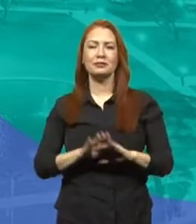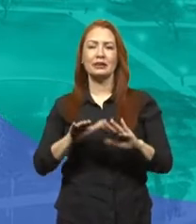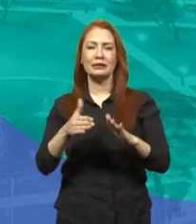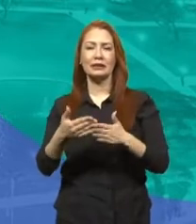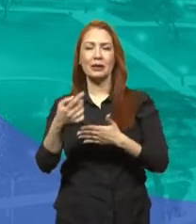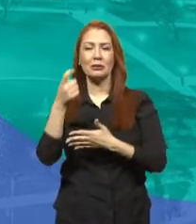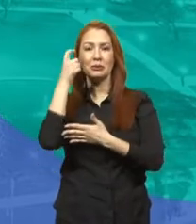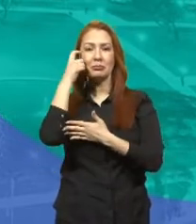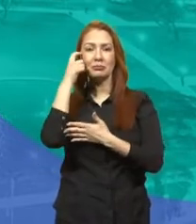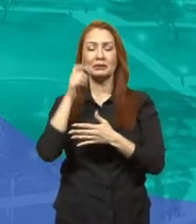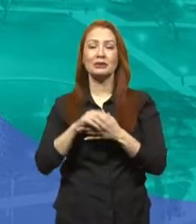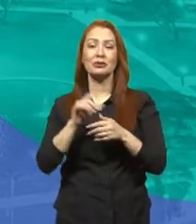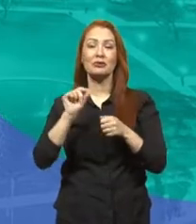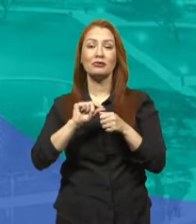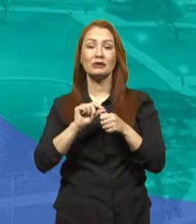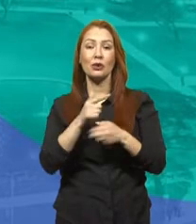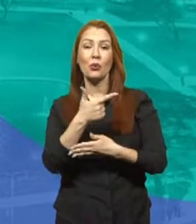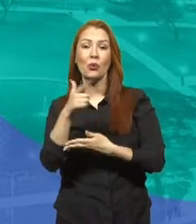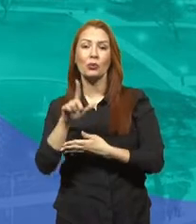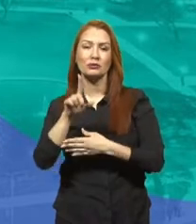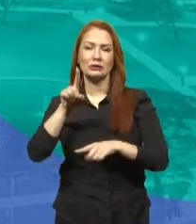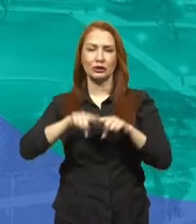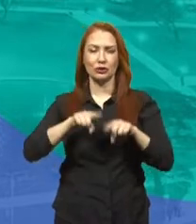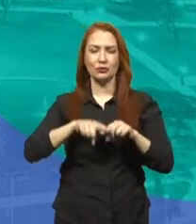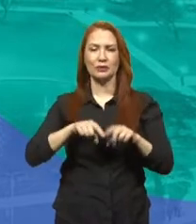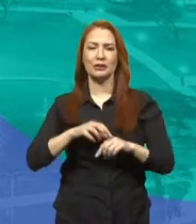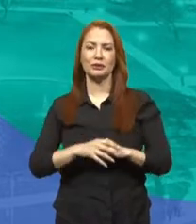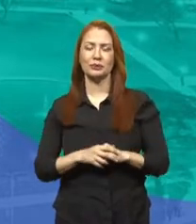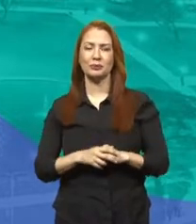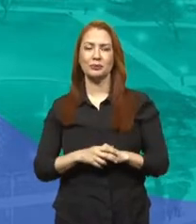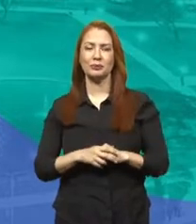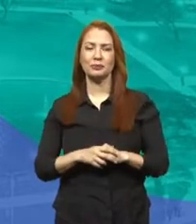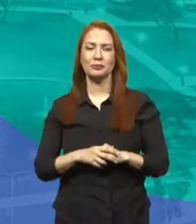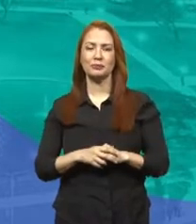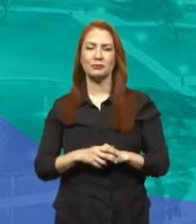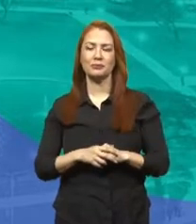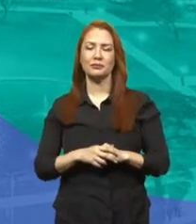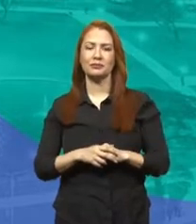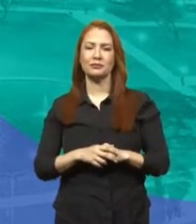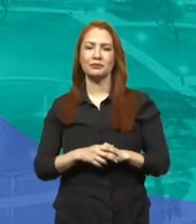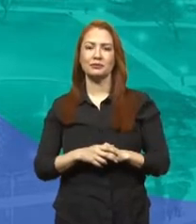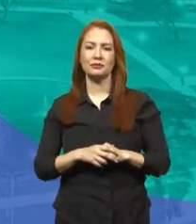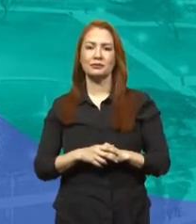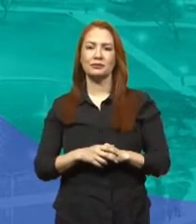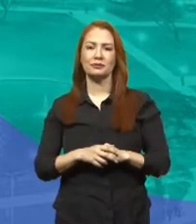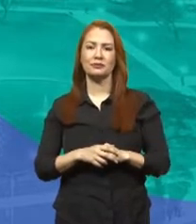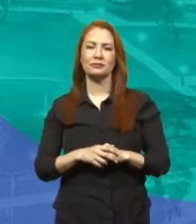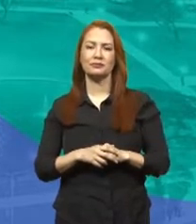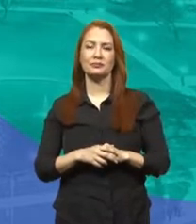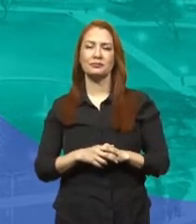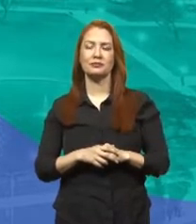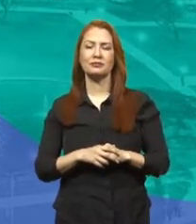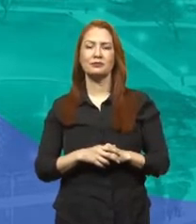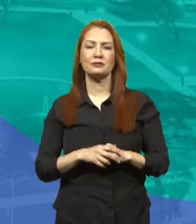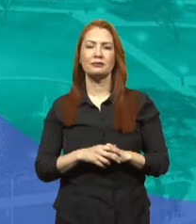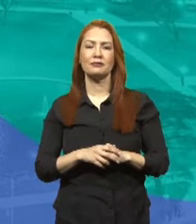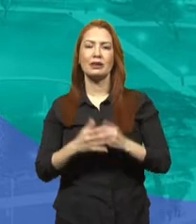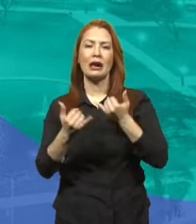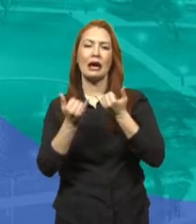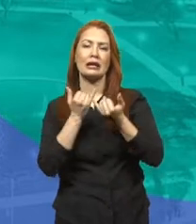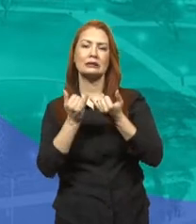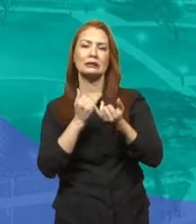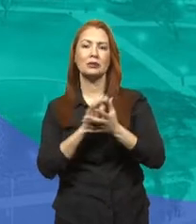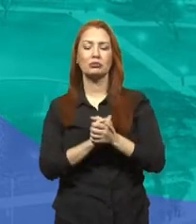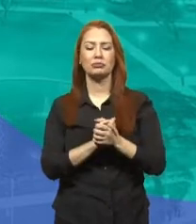outras atividades, que seria também alguma coisa no, na, na, na parte do tratamento, saneamento